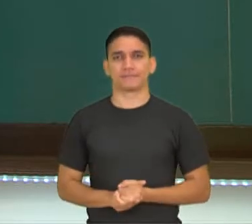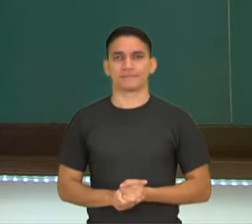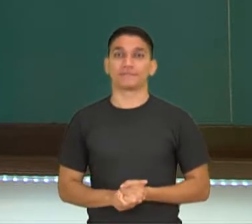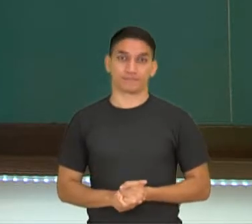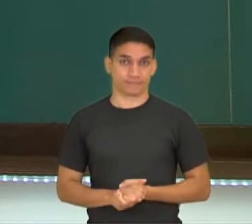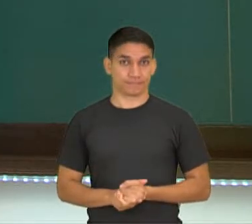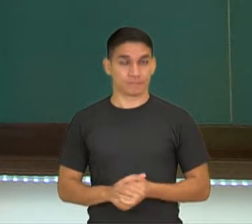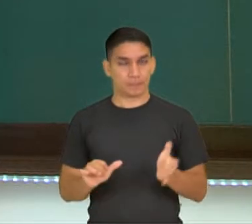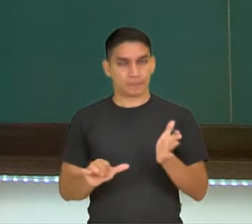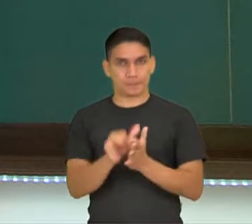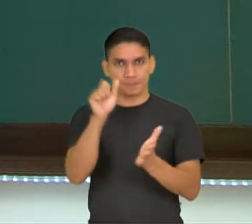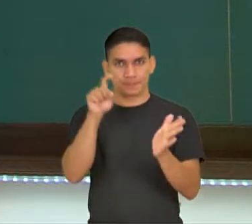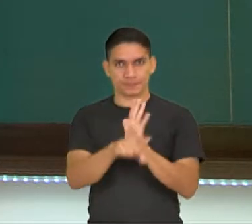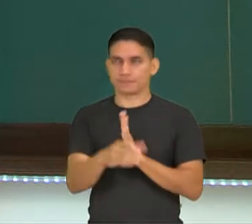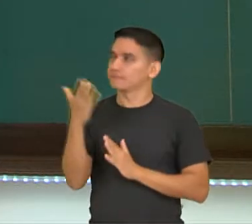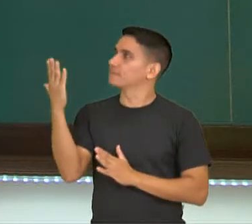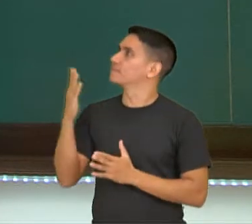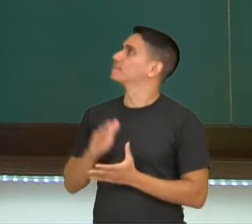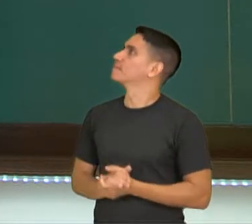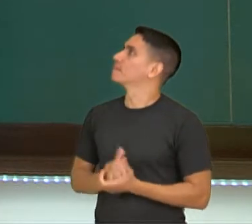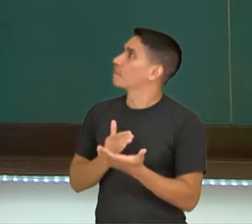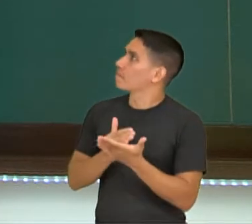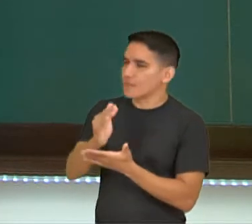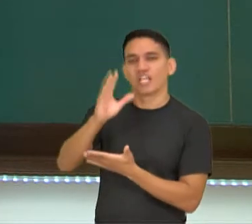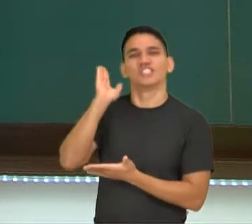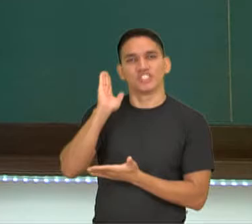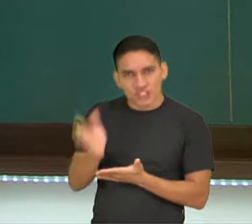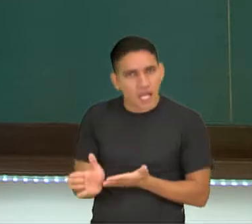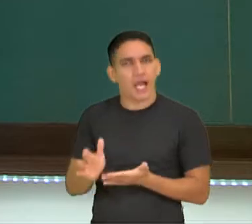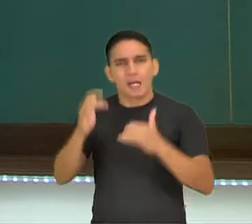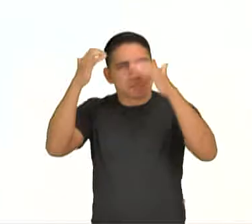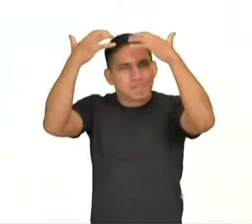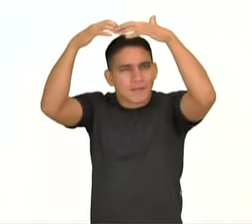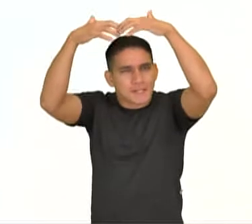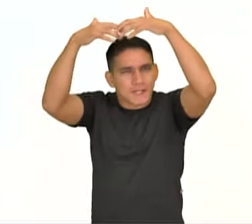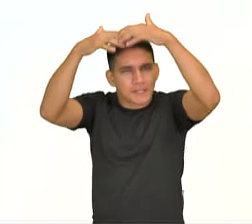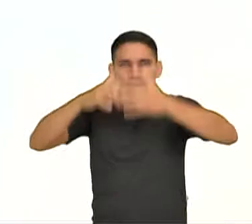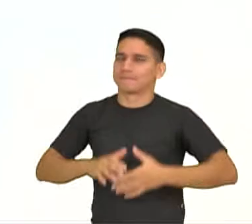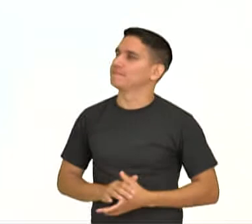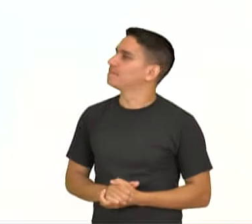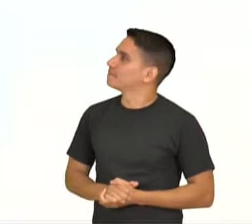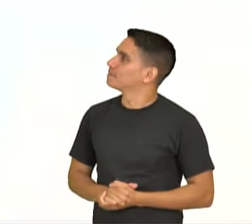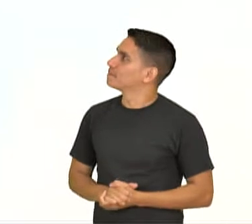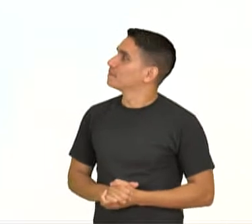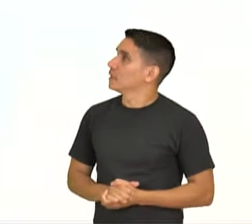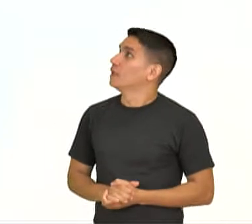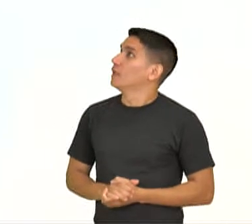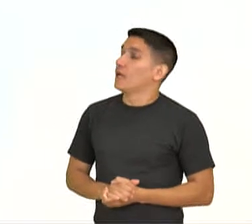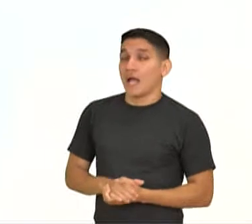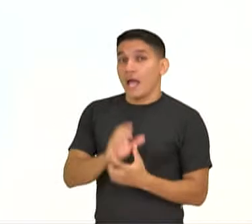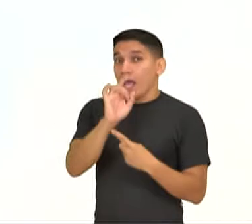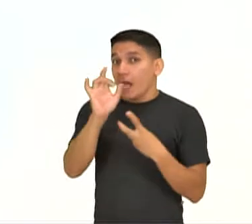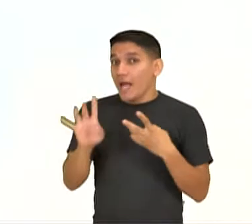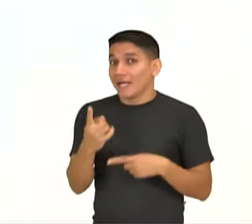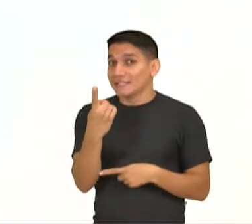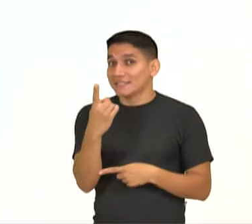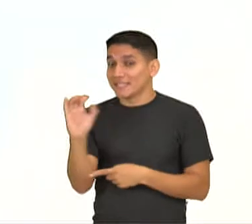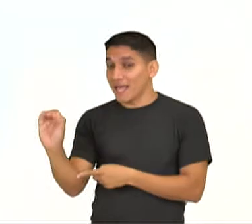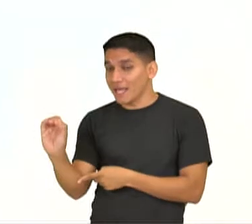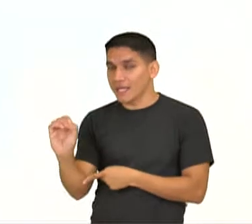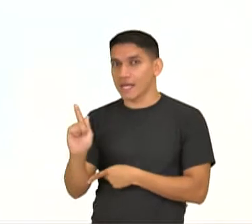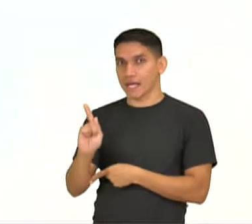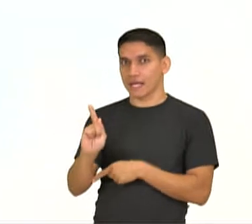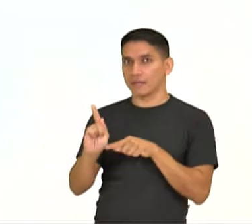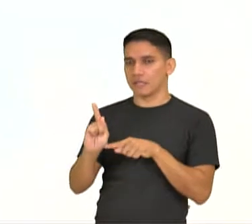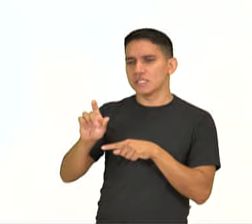vamos lá para a primeira perguntinha? Vamos começar já trabalhando e pensando? Para cada 100 gramas de sal refinado,